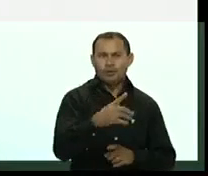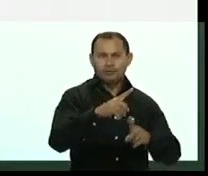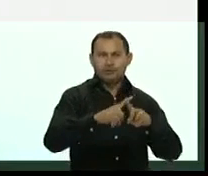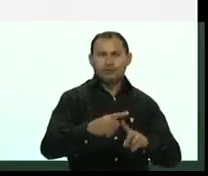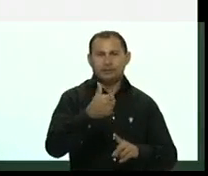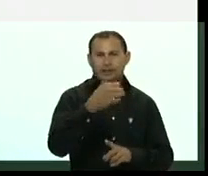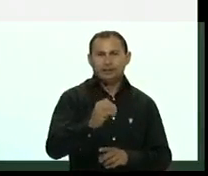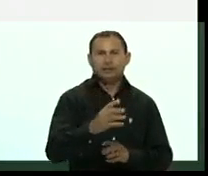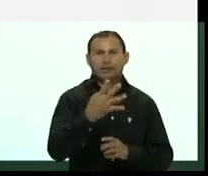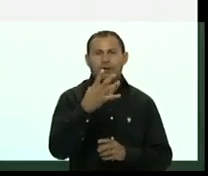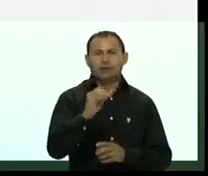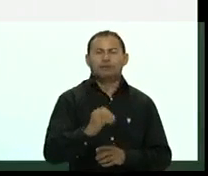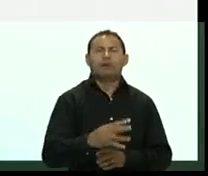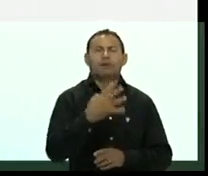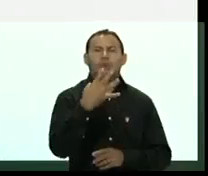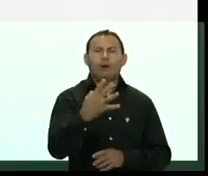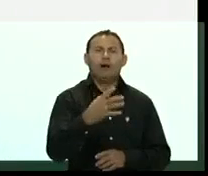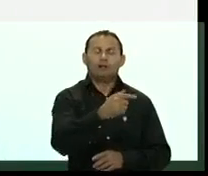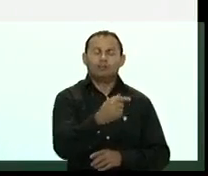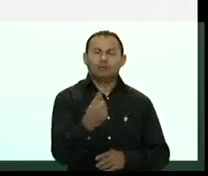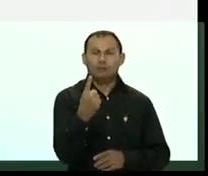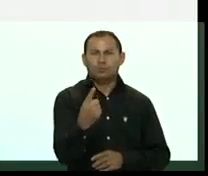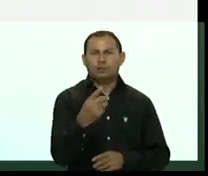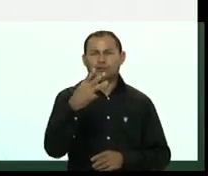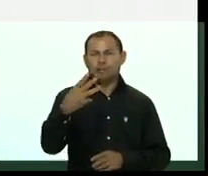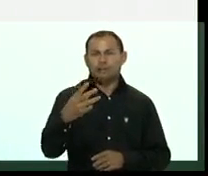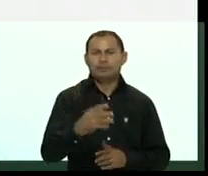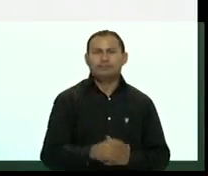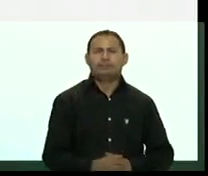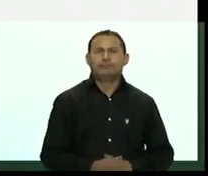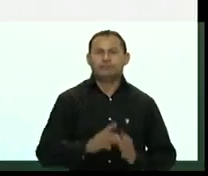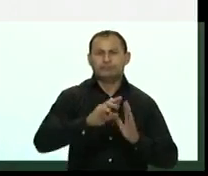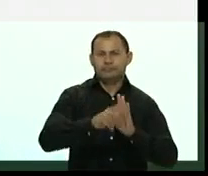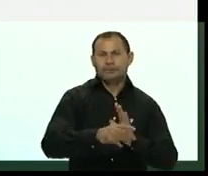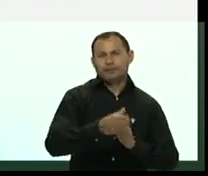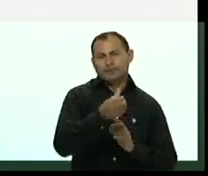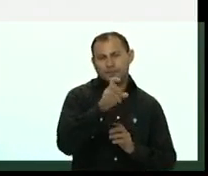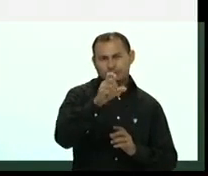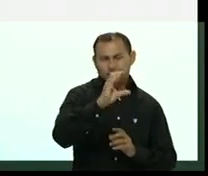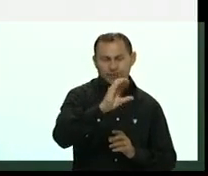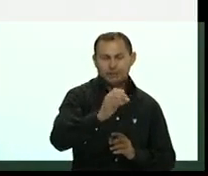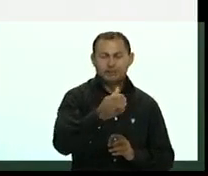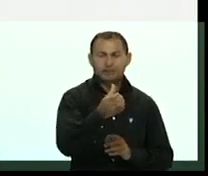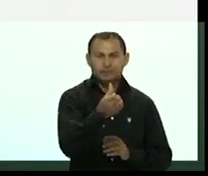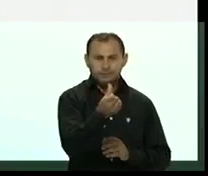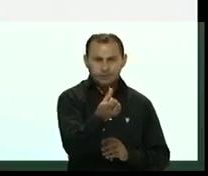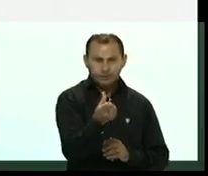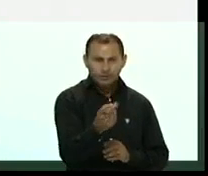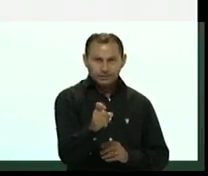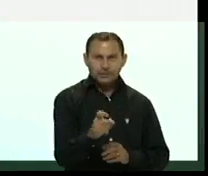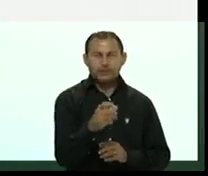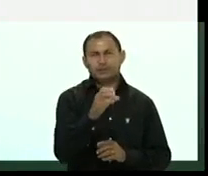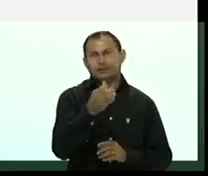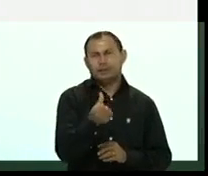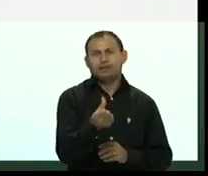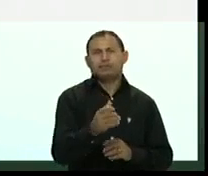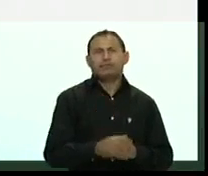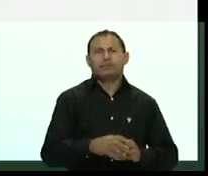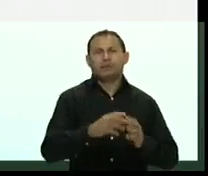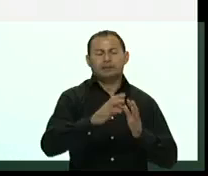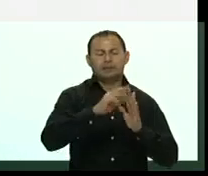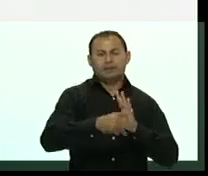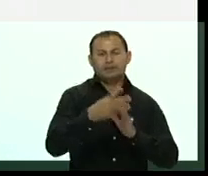10, 40, 4 menos 1, 3. Derivada de 6x, 6. Se eu quero a derivada